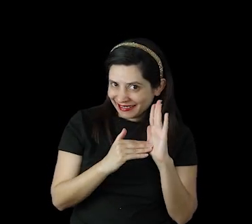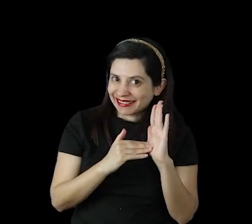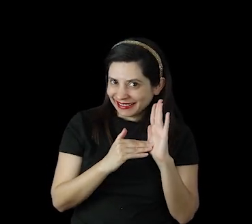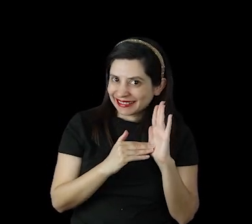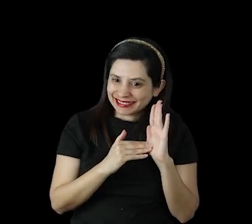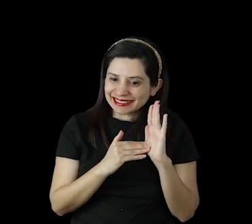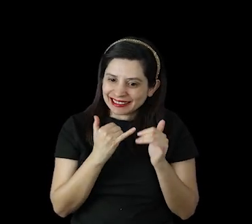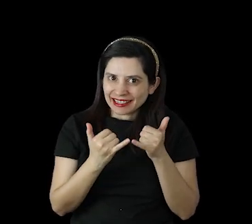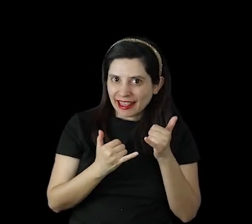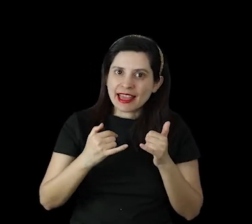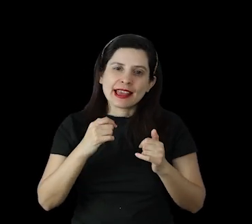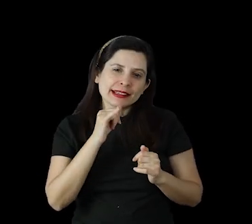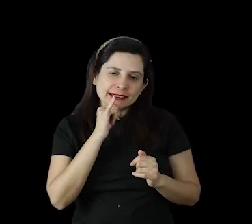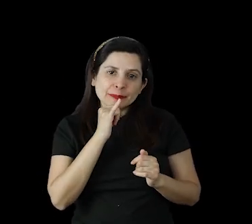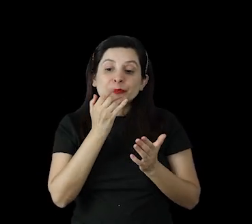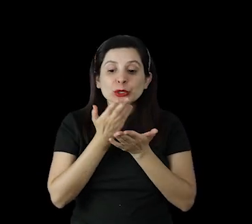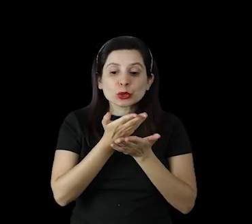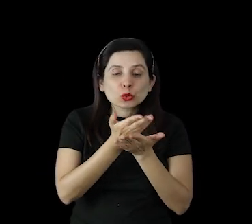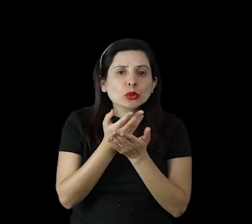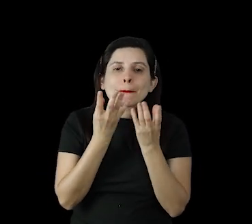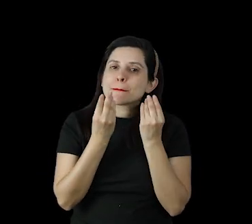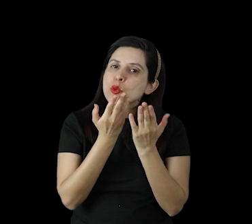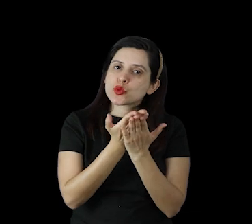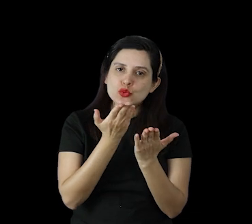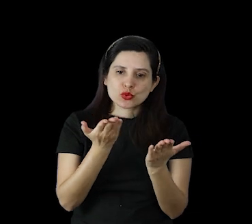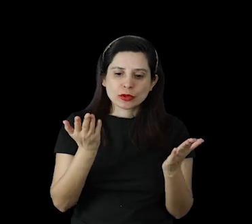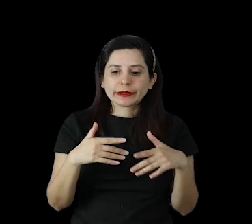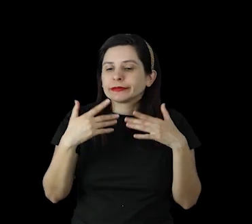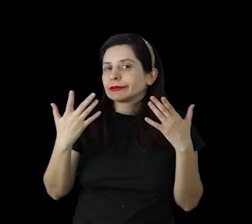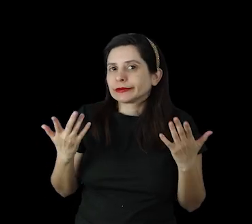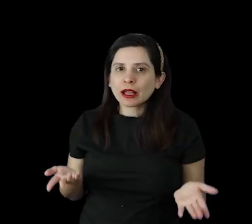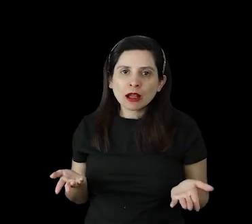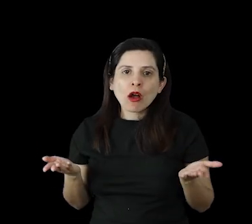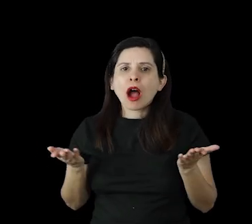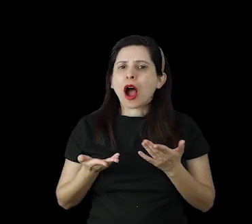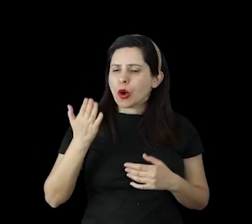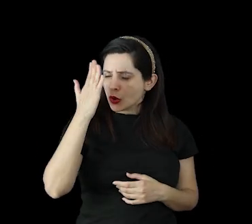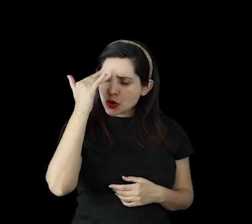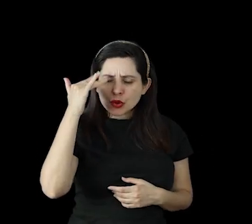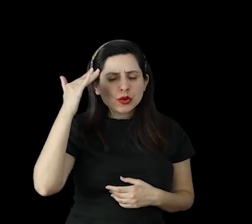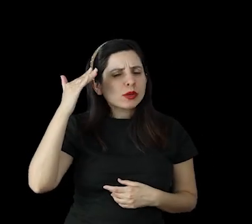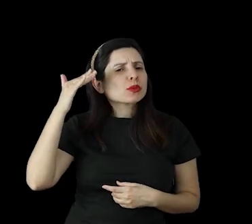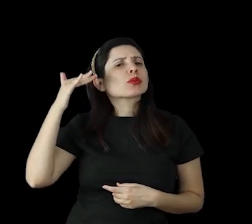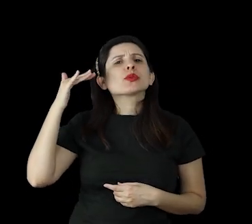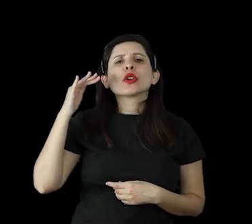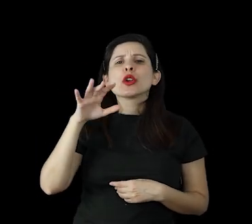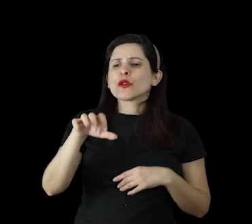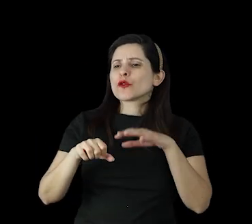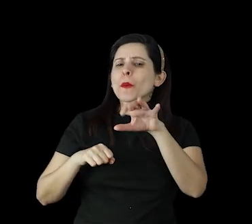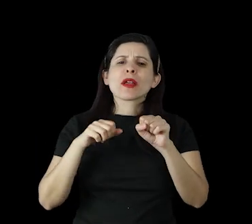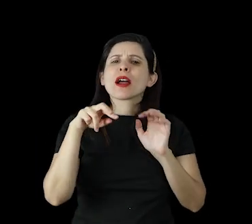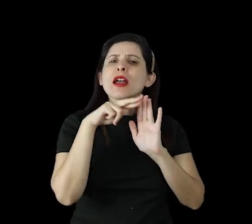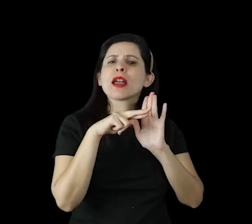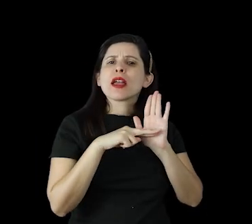pegar, eu que estudei, né, muito dramaturgia, vou falar, então agora eu vou fazer sucesso e eu vou pegar todas essas